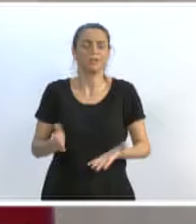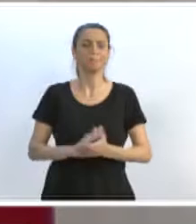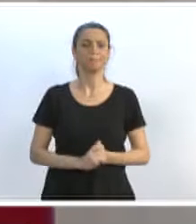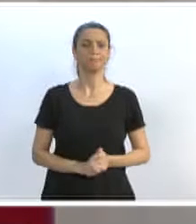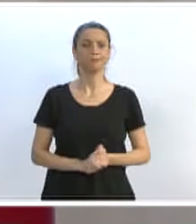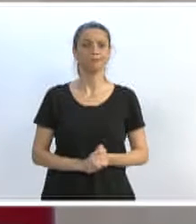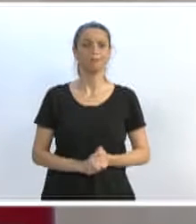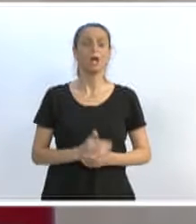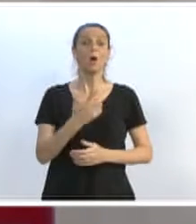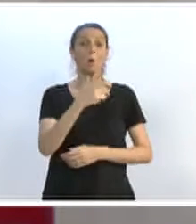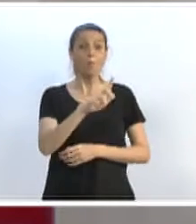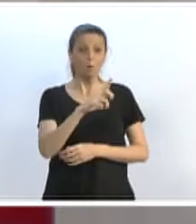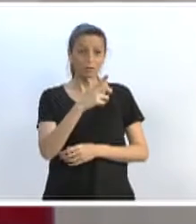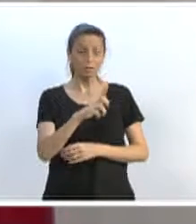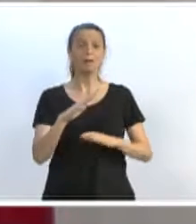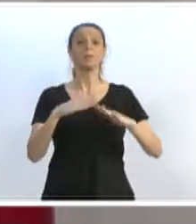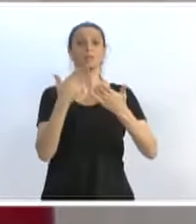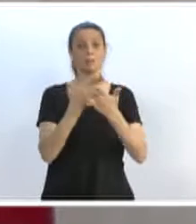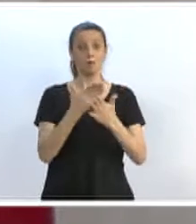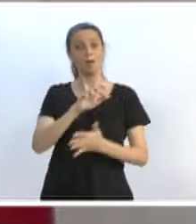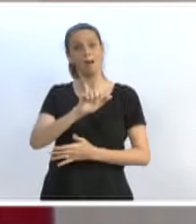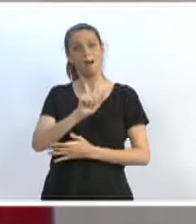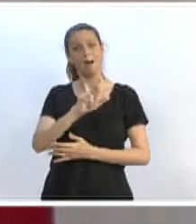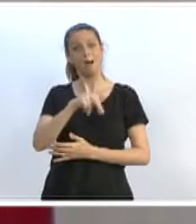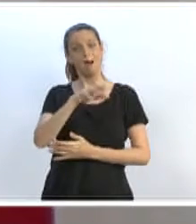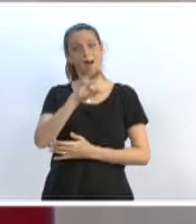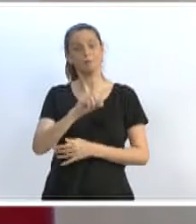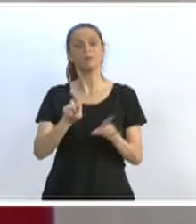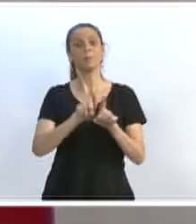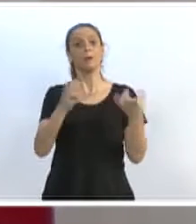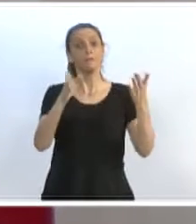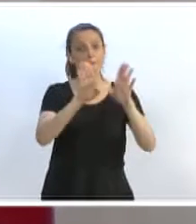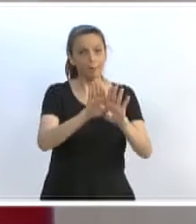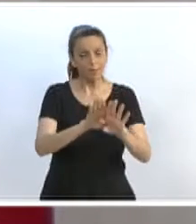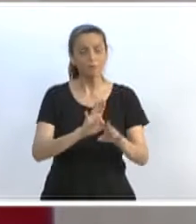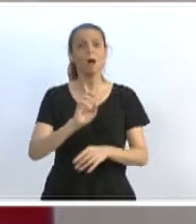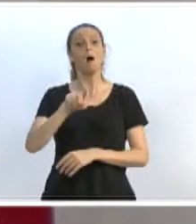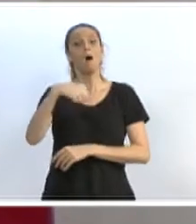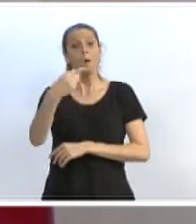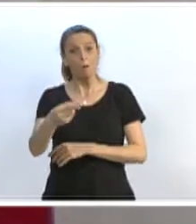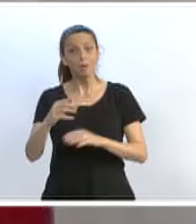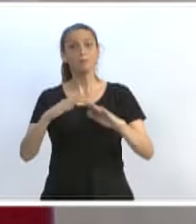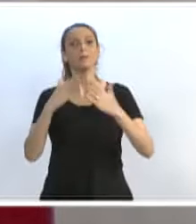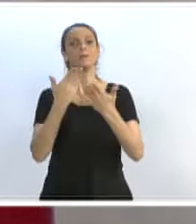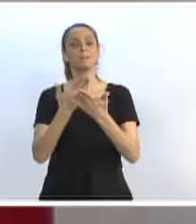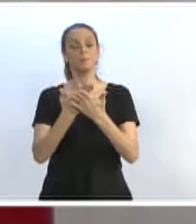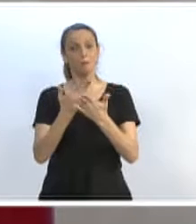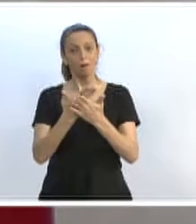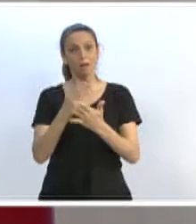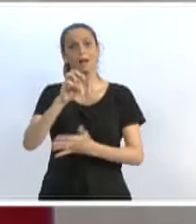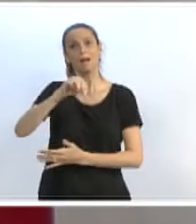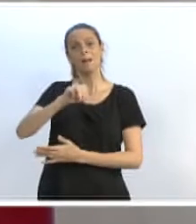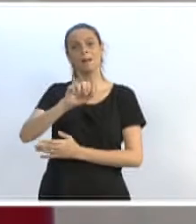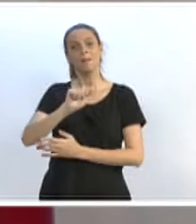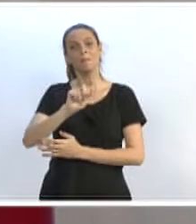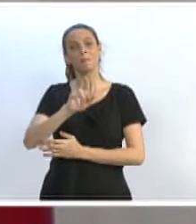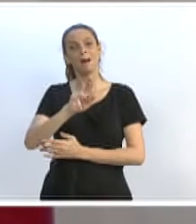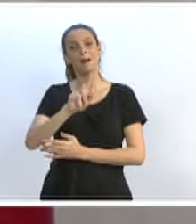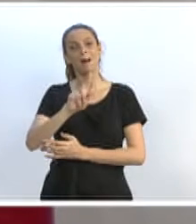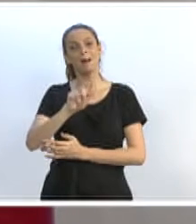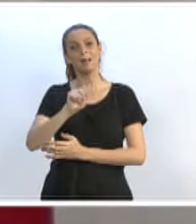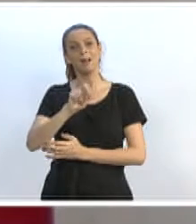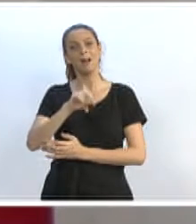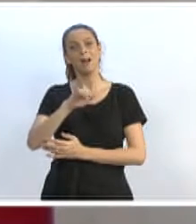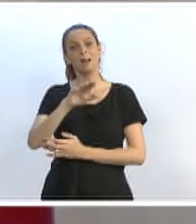A Arnos Adrose não é diferente e a Margarida Fragta não é diferente. Pela primeira vez na história de Blumenau,